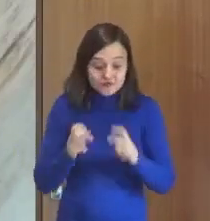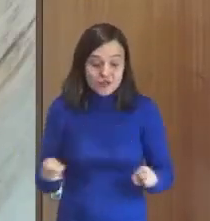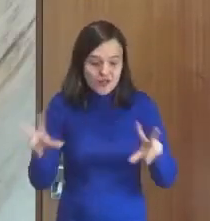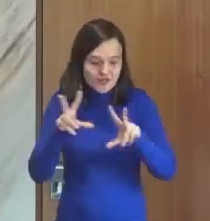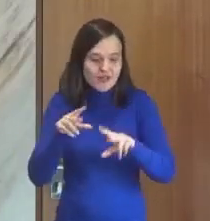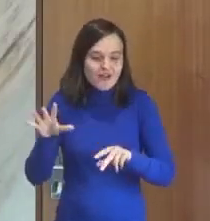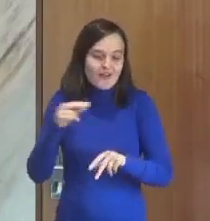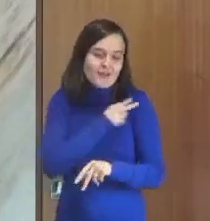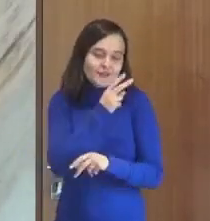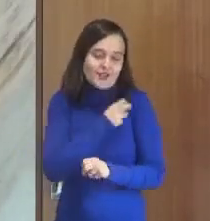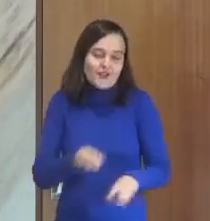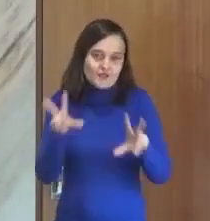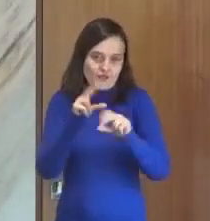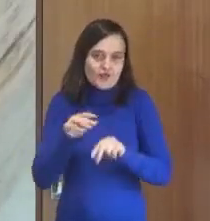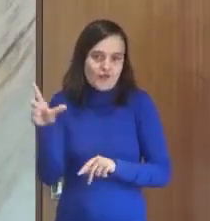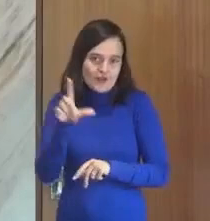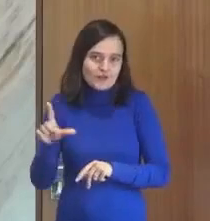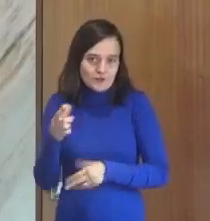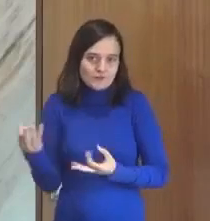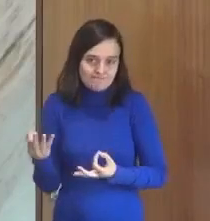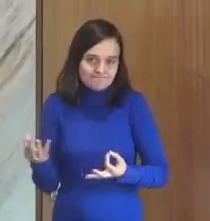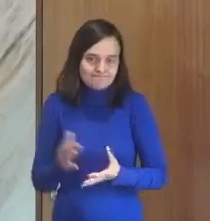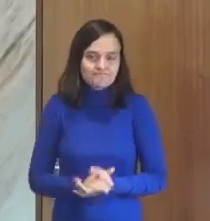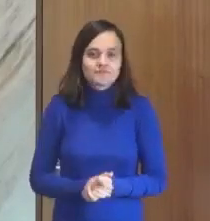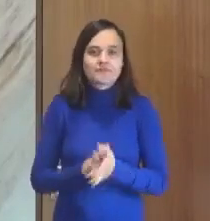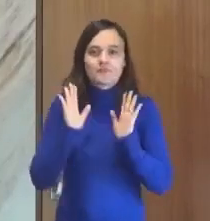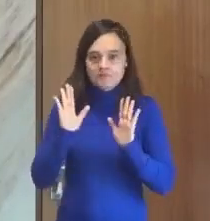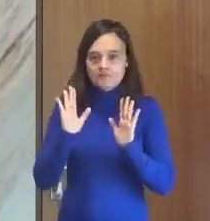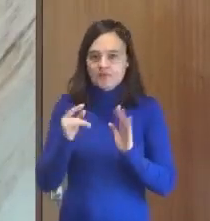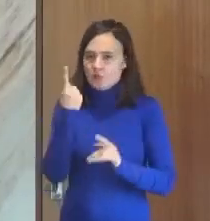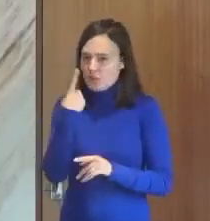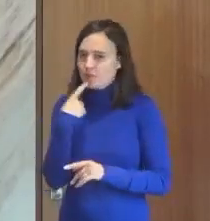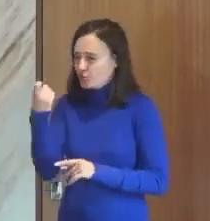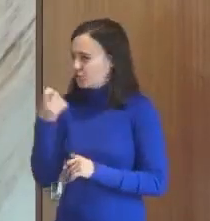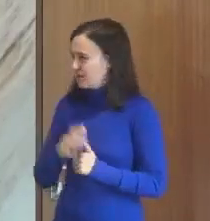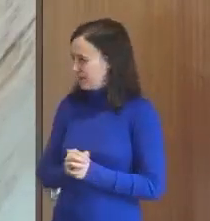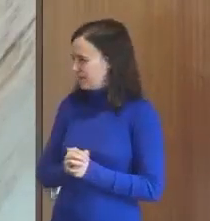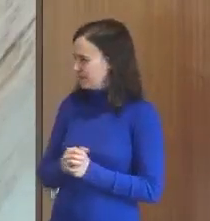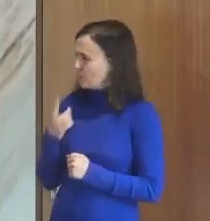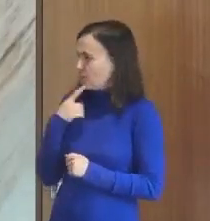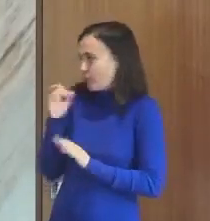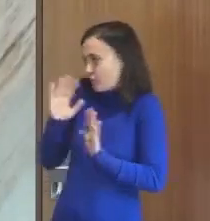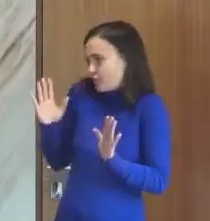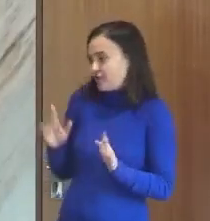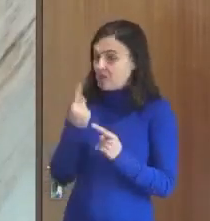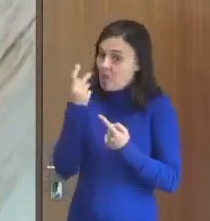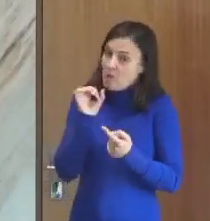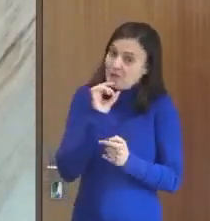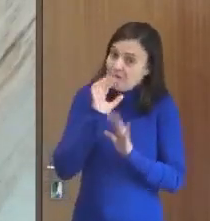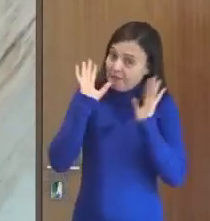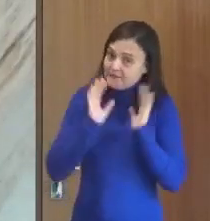Lisboa. Exatamente. Ora bem, deixa-me só fazer uma pergunta, ou colocar uma questão, uma hipótese.